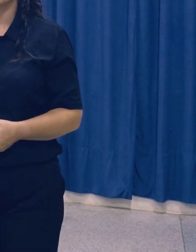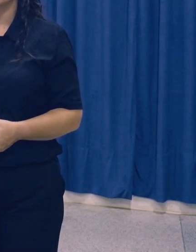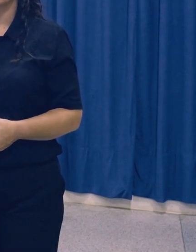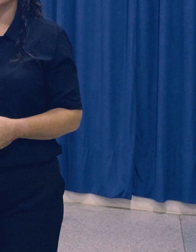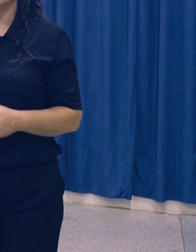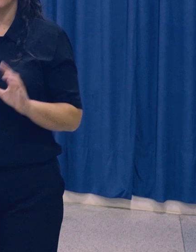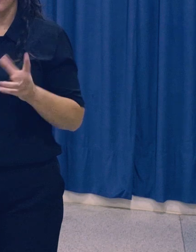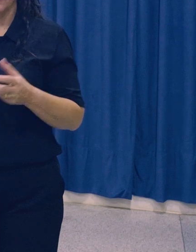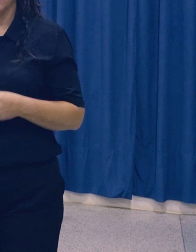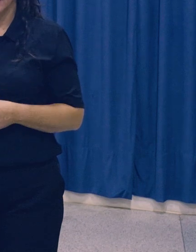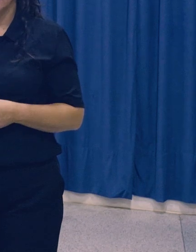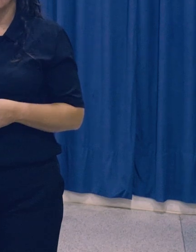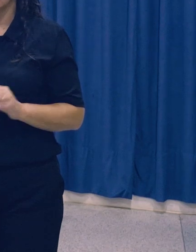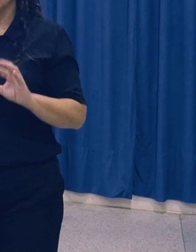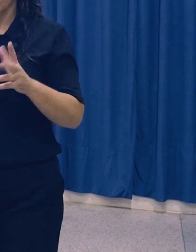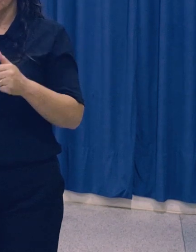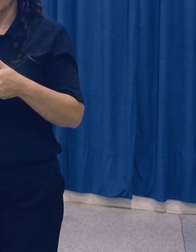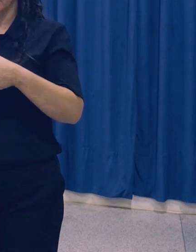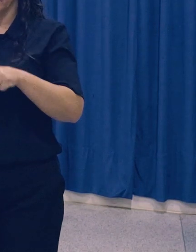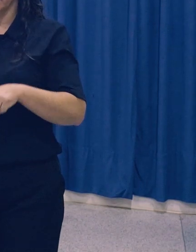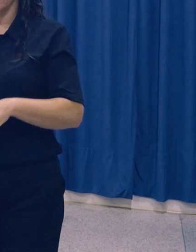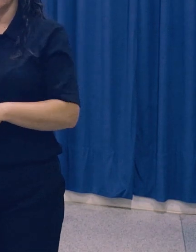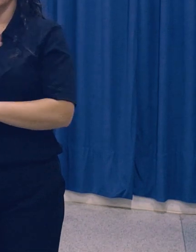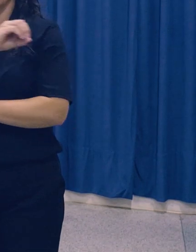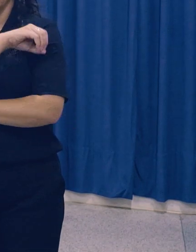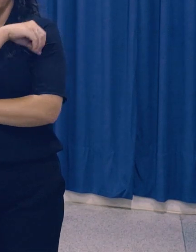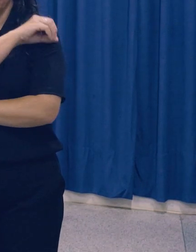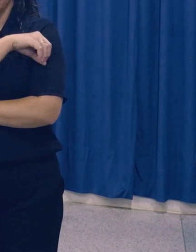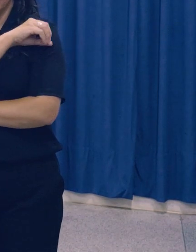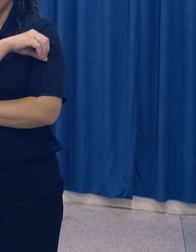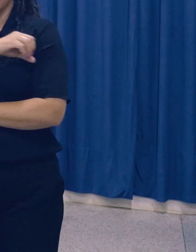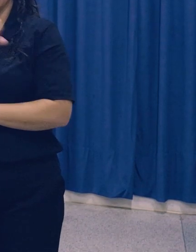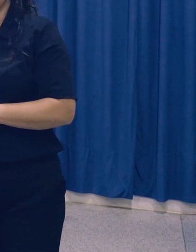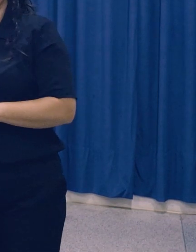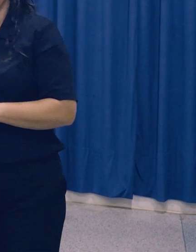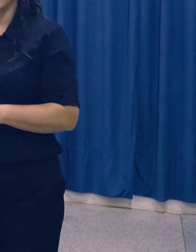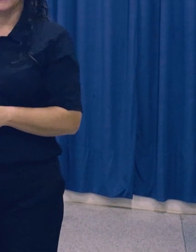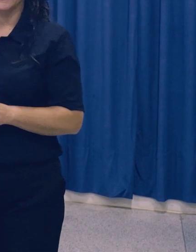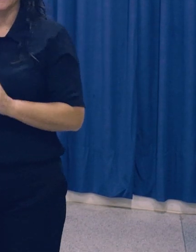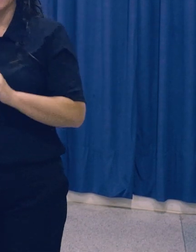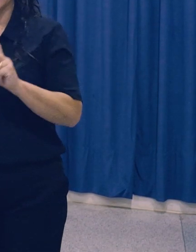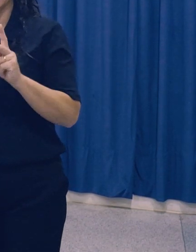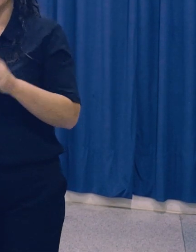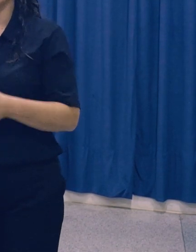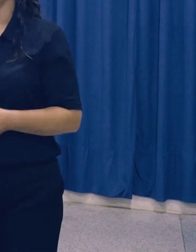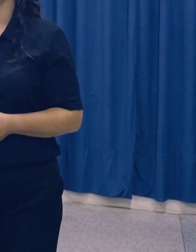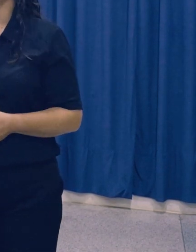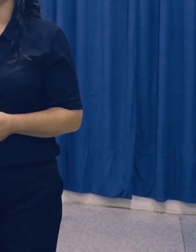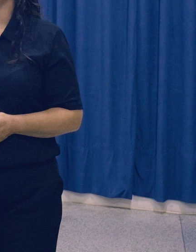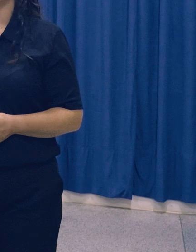Certo? Todo mundo vai ficar para a parte prática? Não? Sim? Ok.